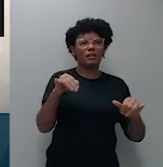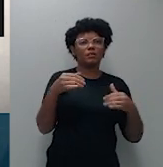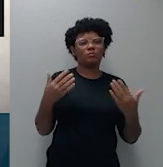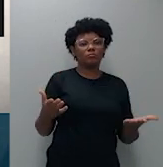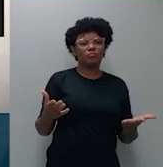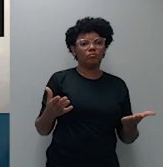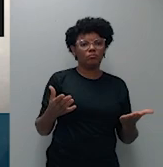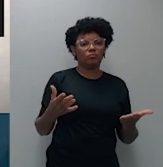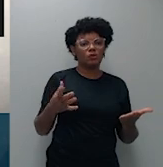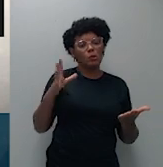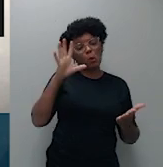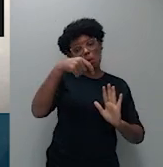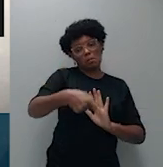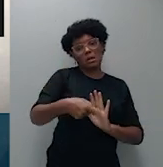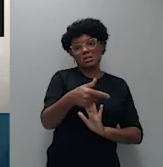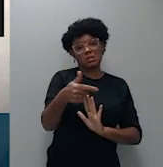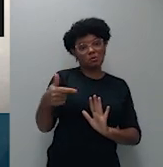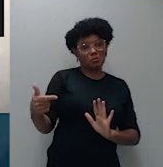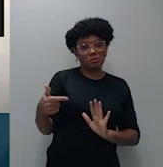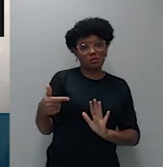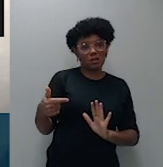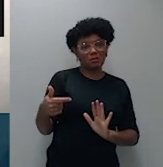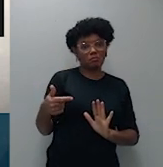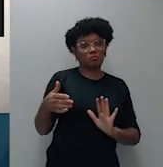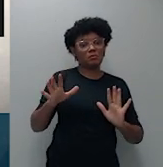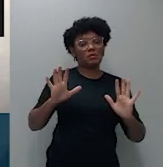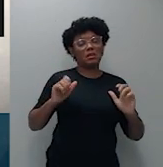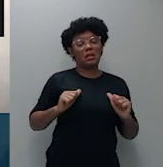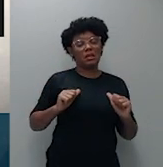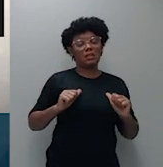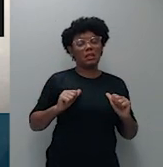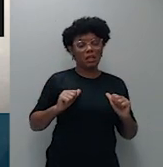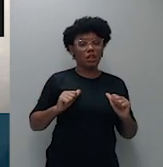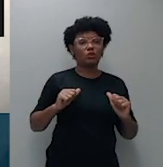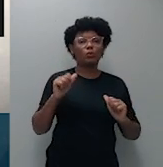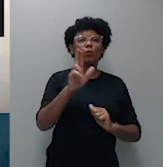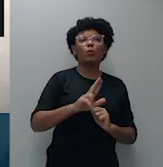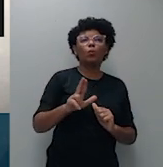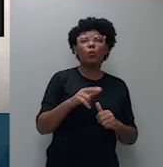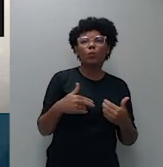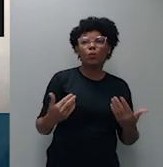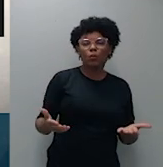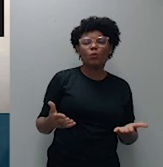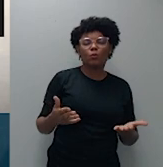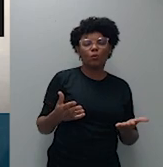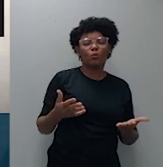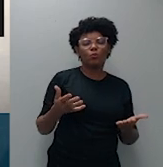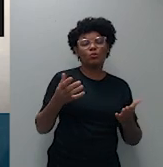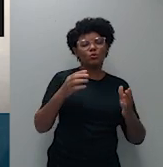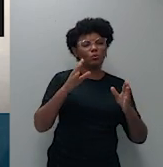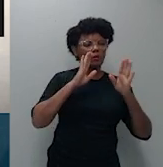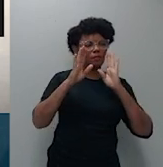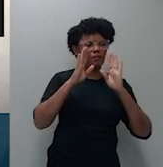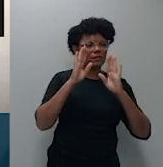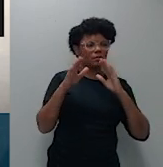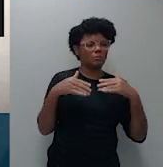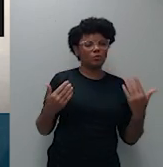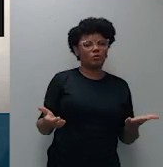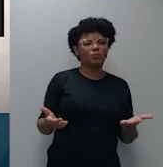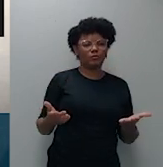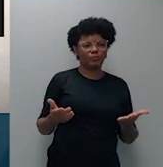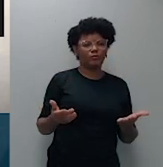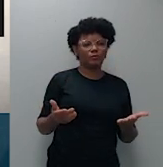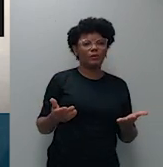dessa forma desculpei das obrigação seja sinef o provedor diante do uso temerário da página penal